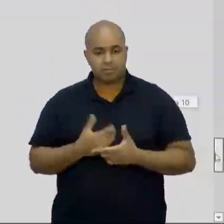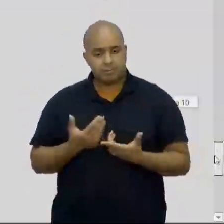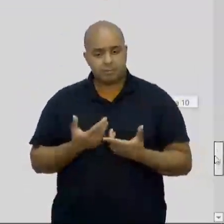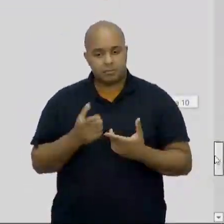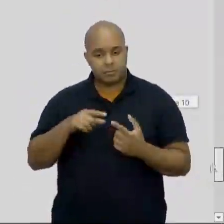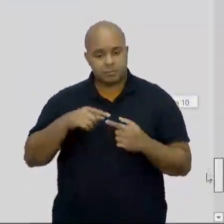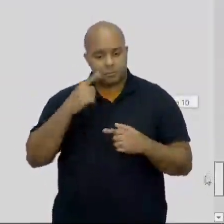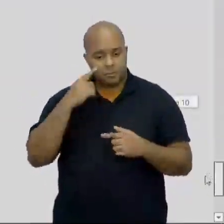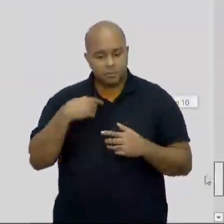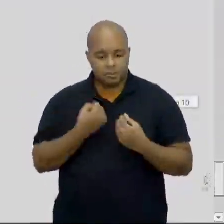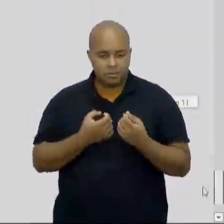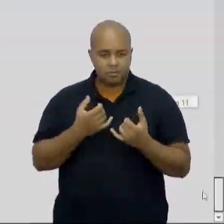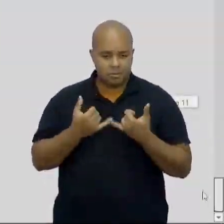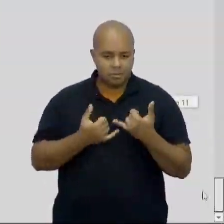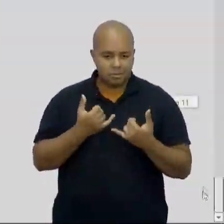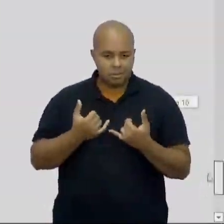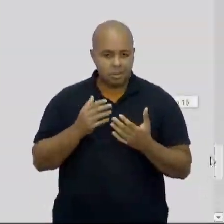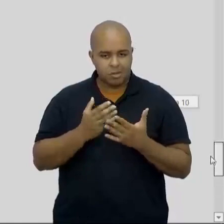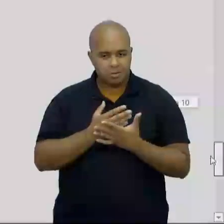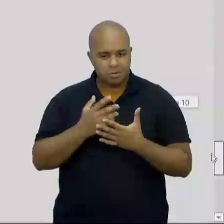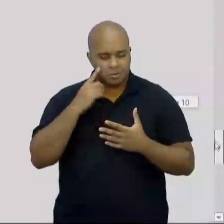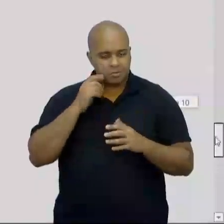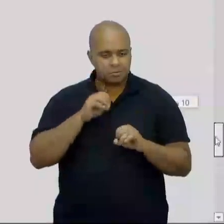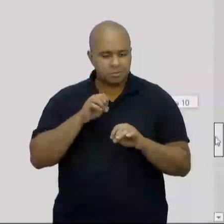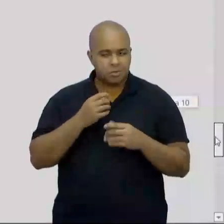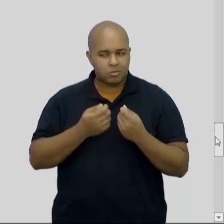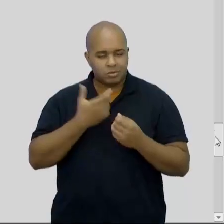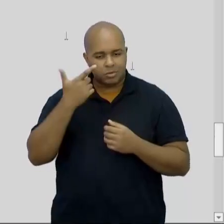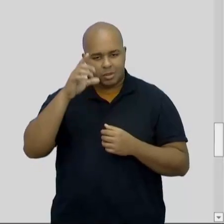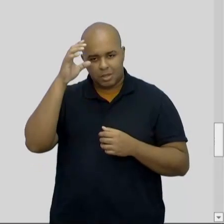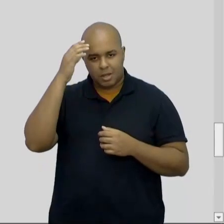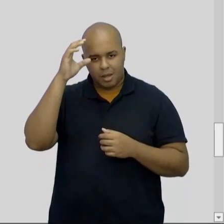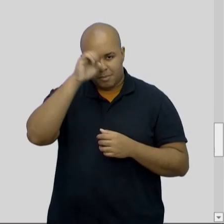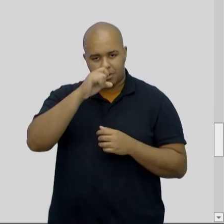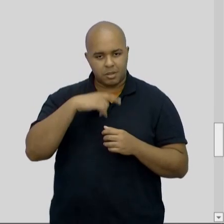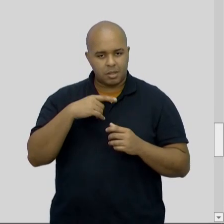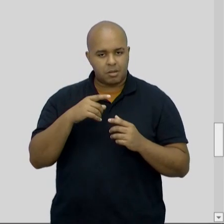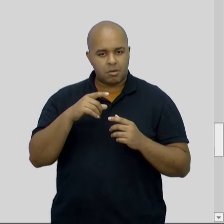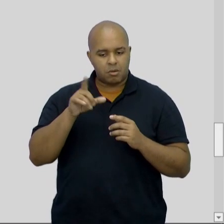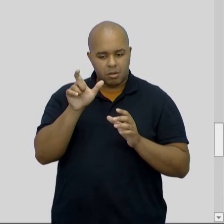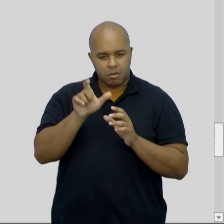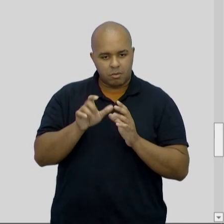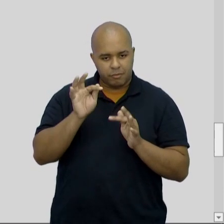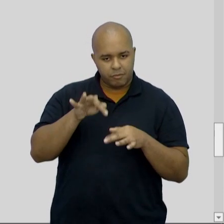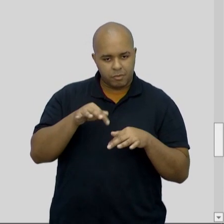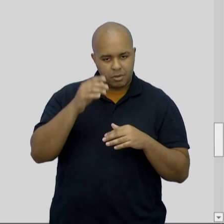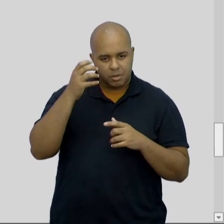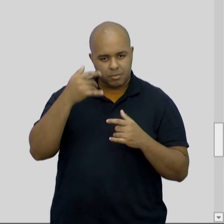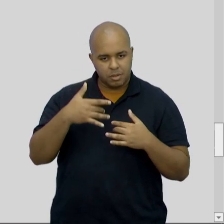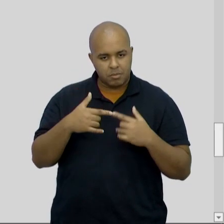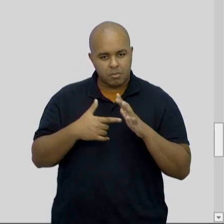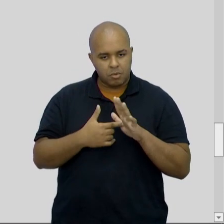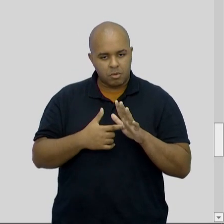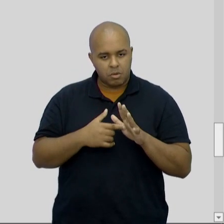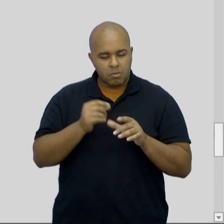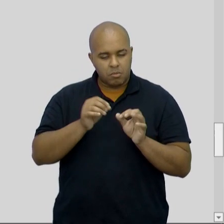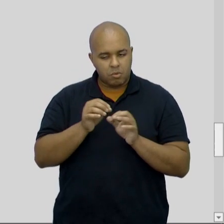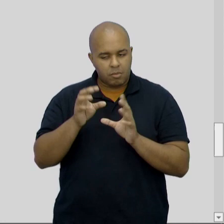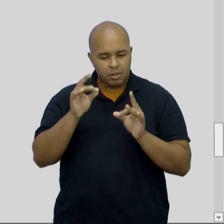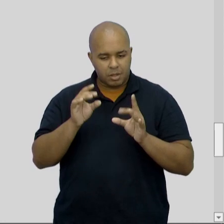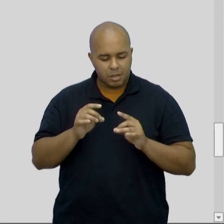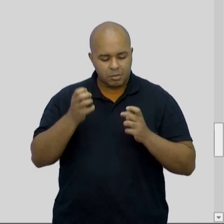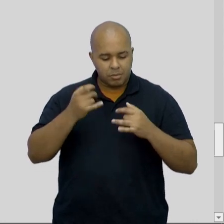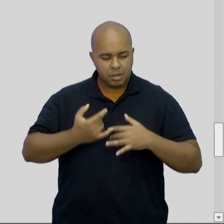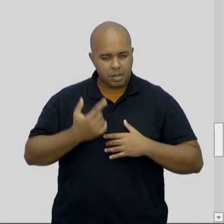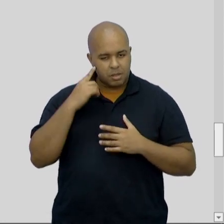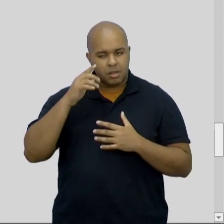E nesse caso, como é um jogo de alguma forma educativo, ele tem as considerações finais com uma questão um pouco mais técnica,